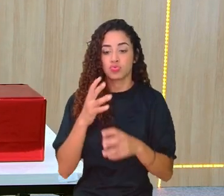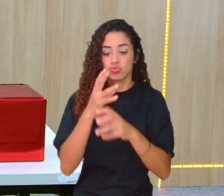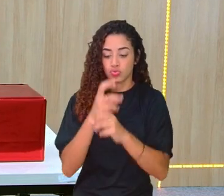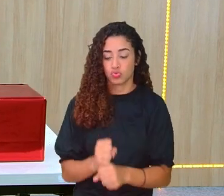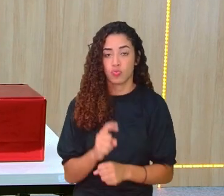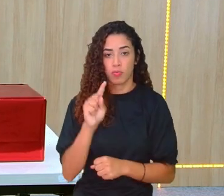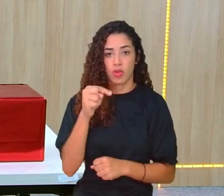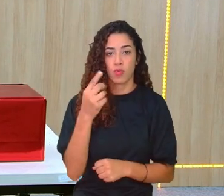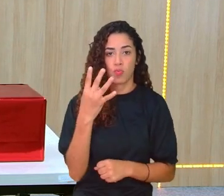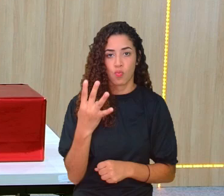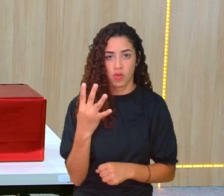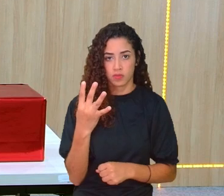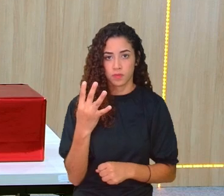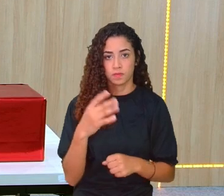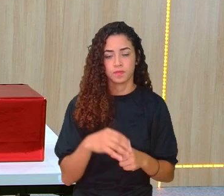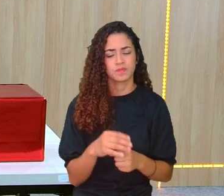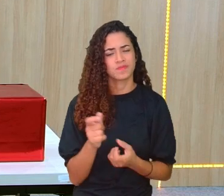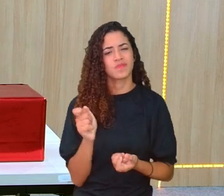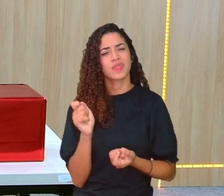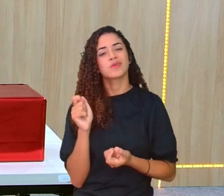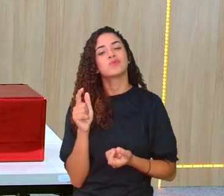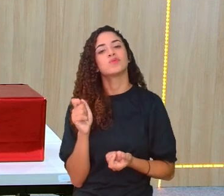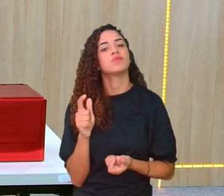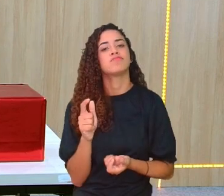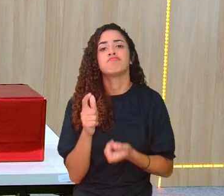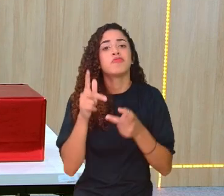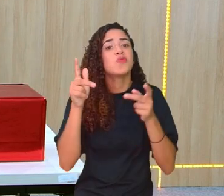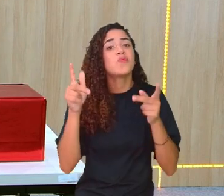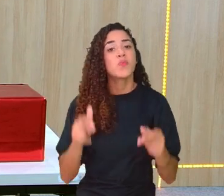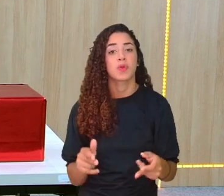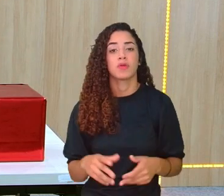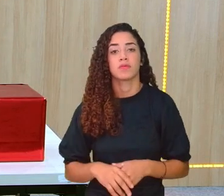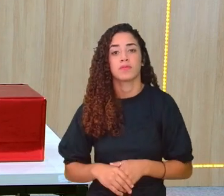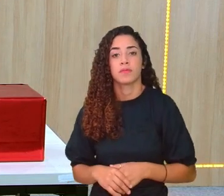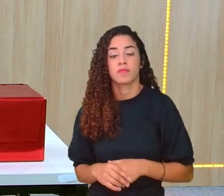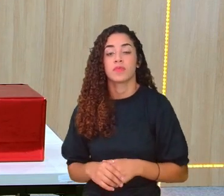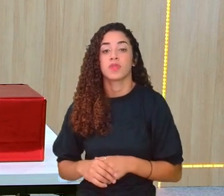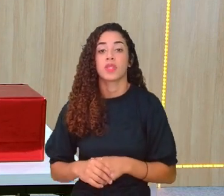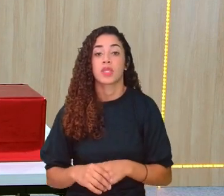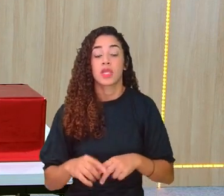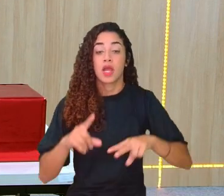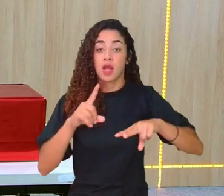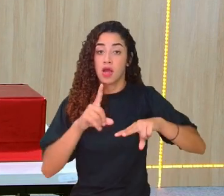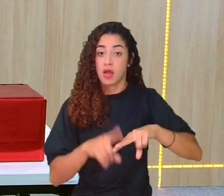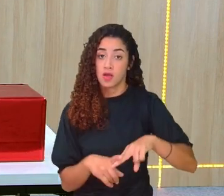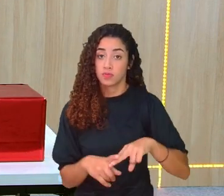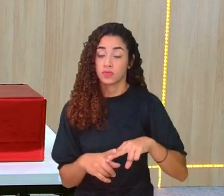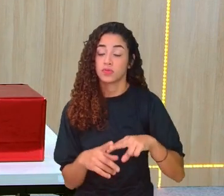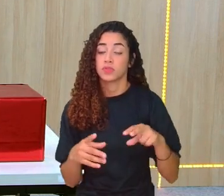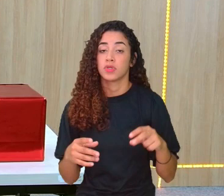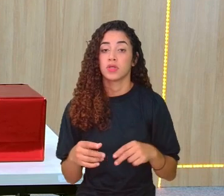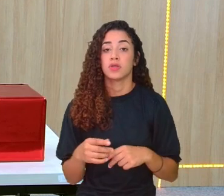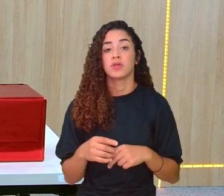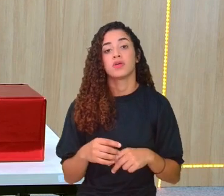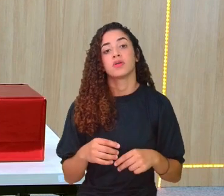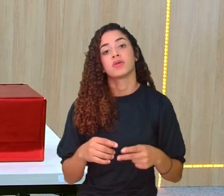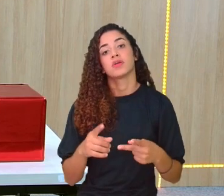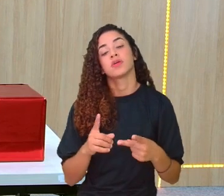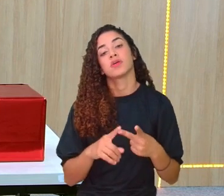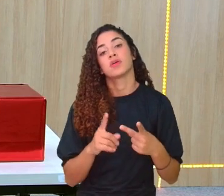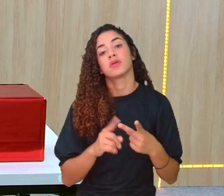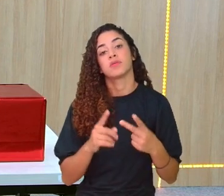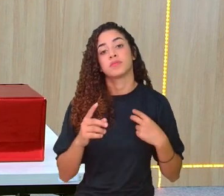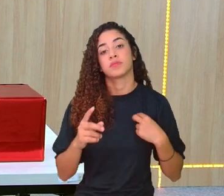Ora, e a azul? Da mesma maneira. Calça jeans, camisa azul,